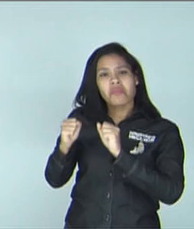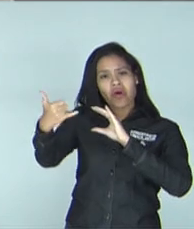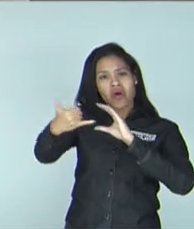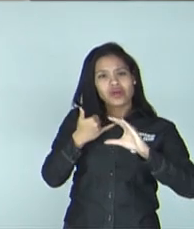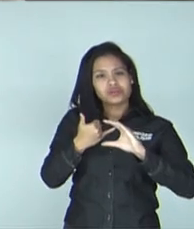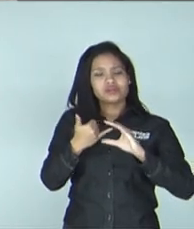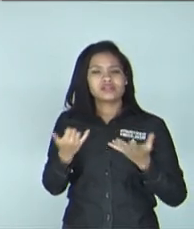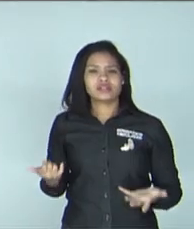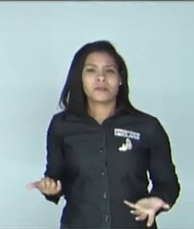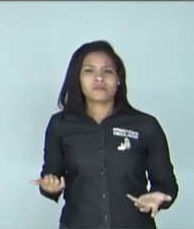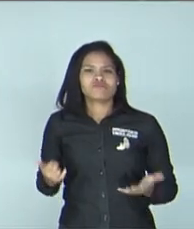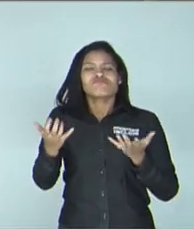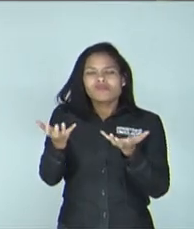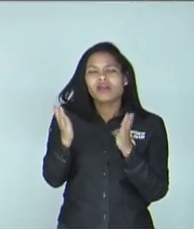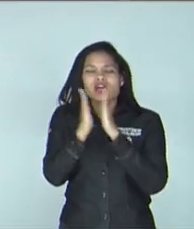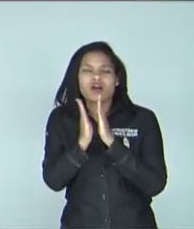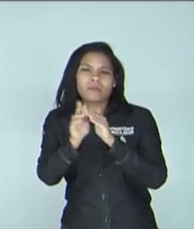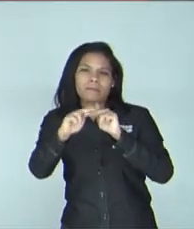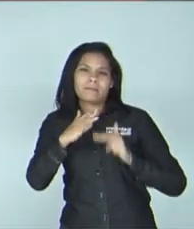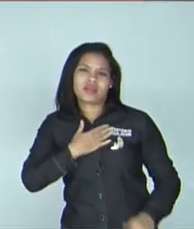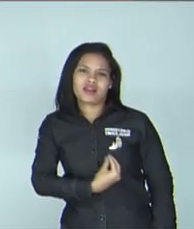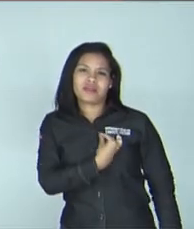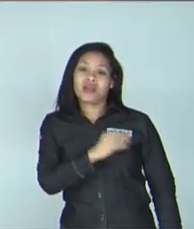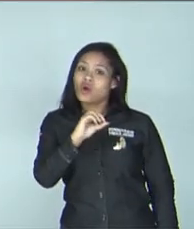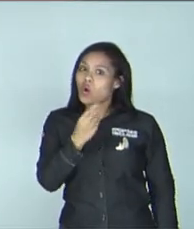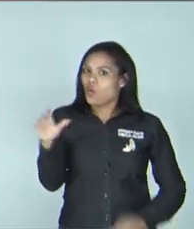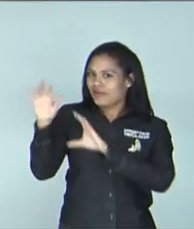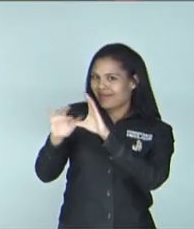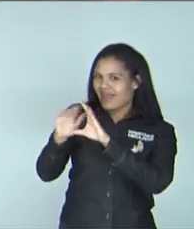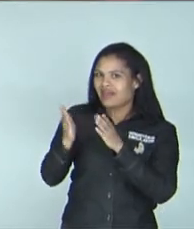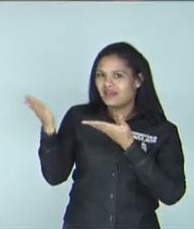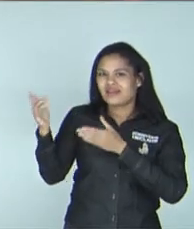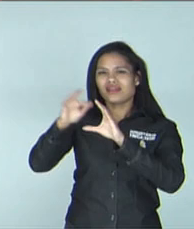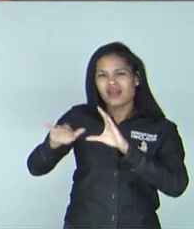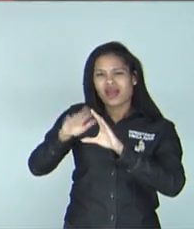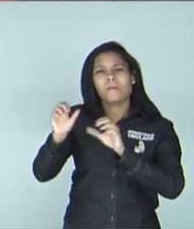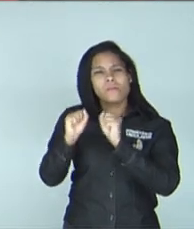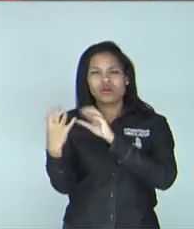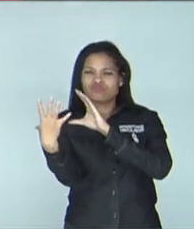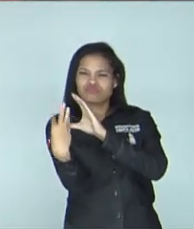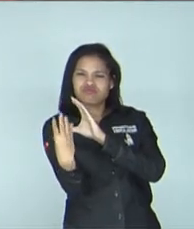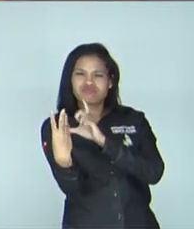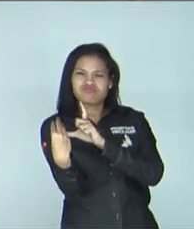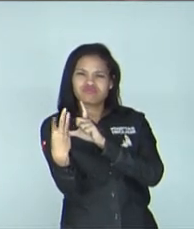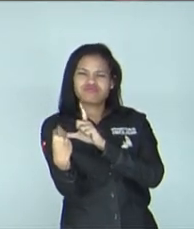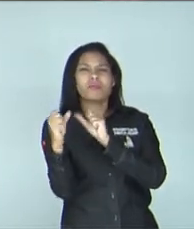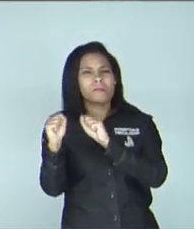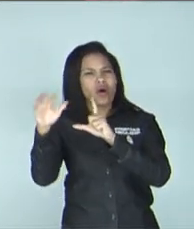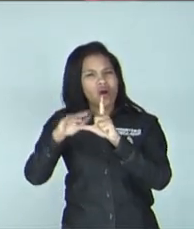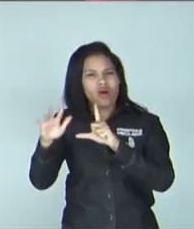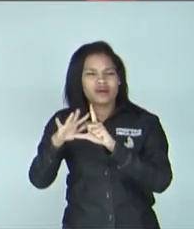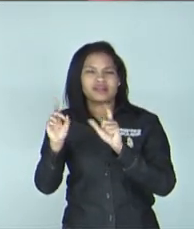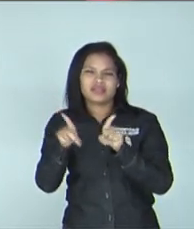ou então você vai no qr code ó fotografo nós queremos orar pela tua vida hoje é o dia